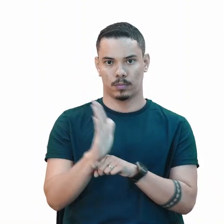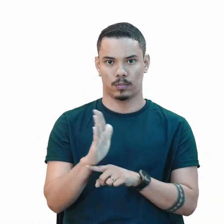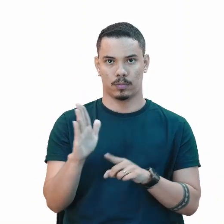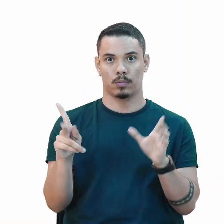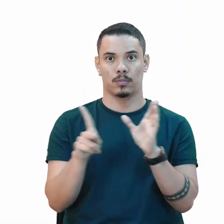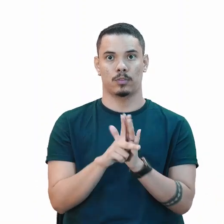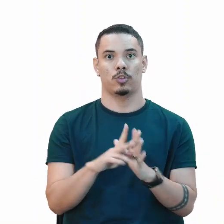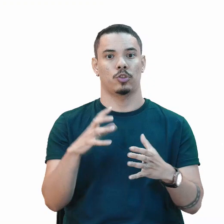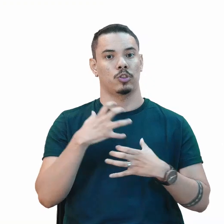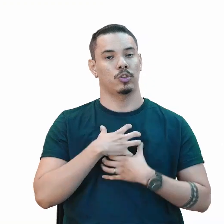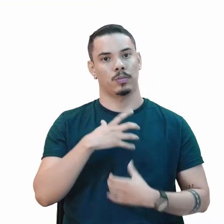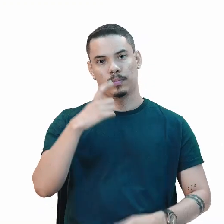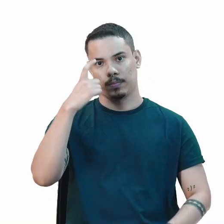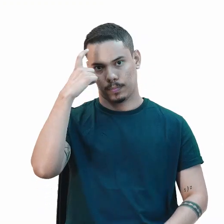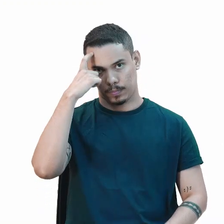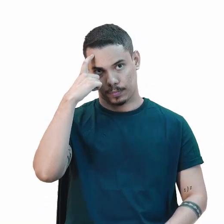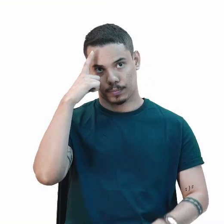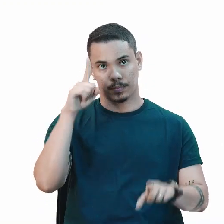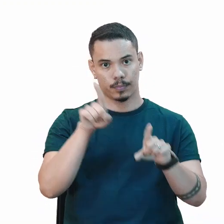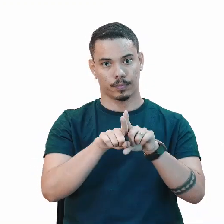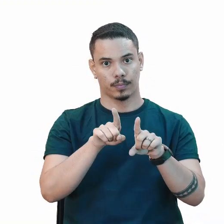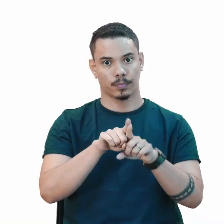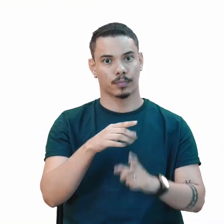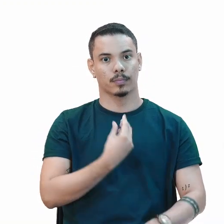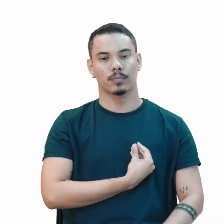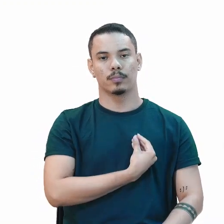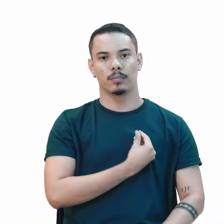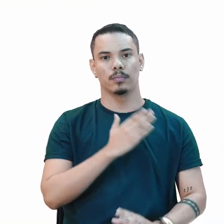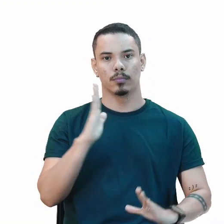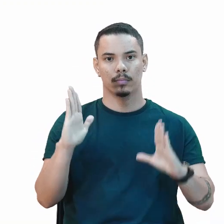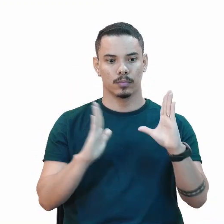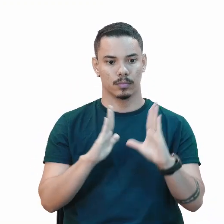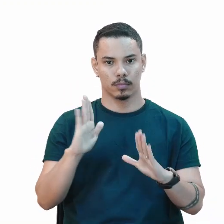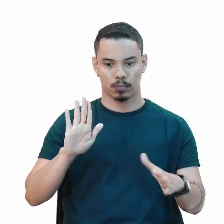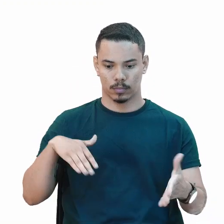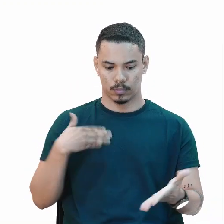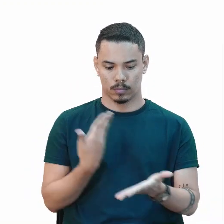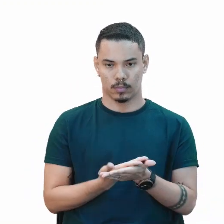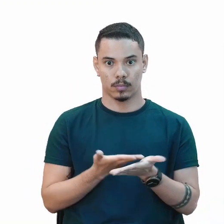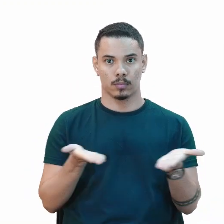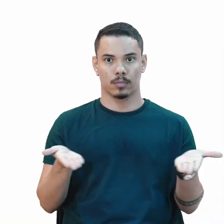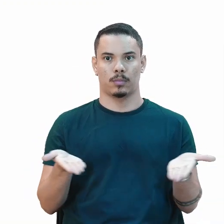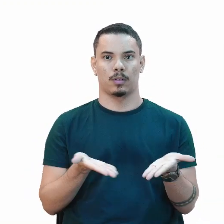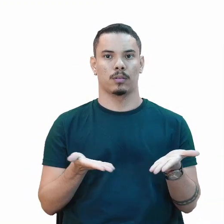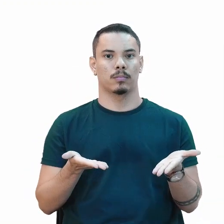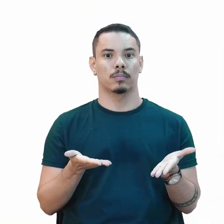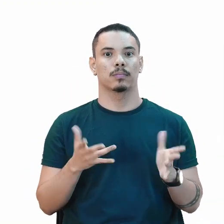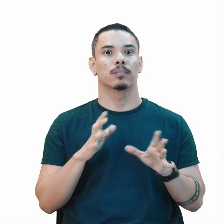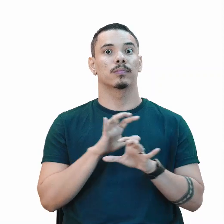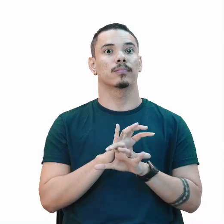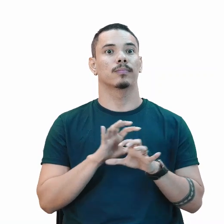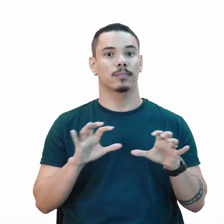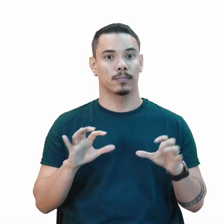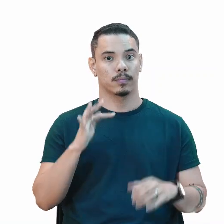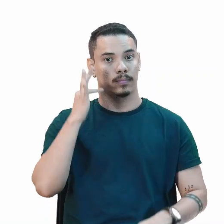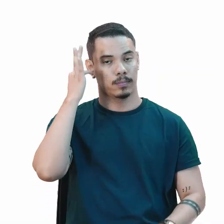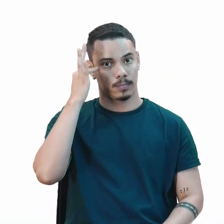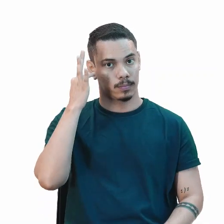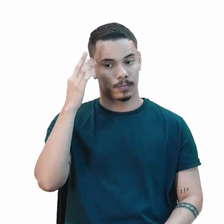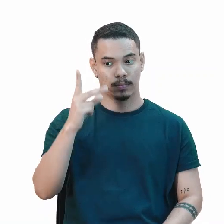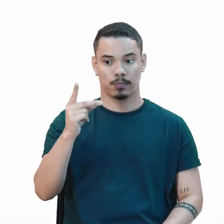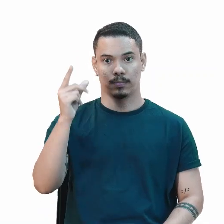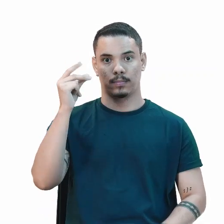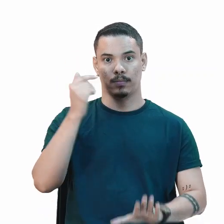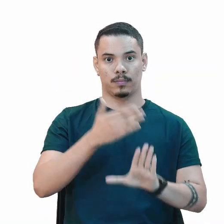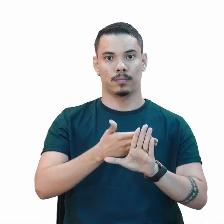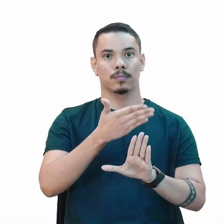maneira de pensar e viver da época que elas estão. Assim, a filosofia antiga